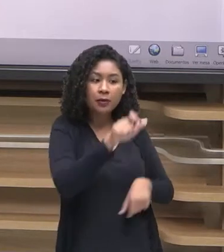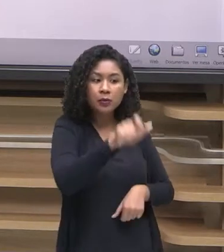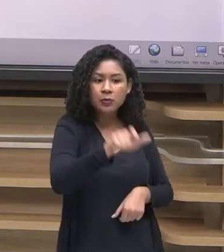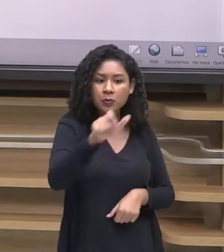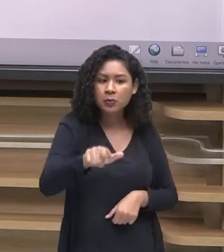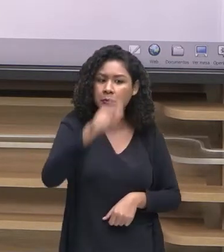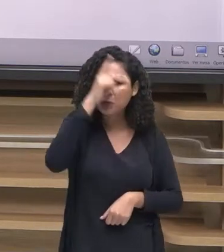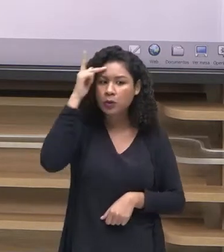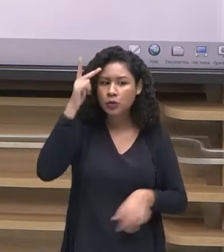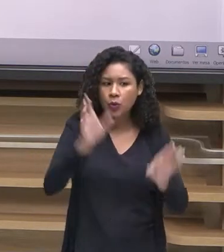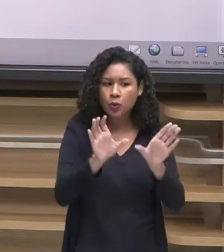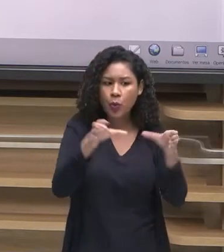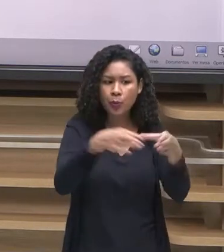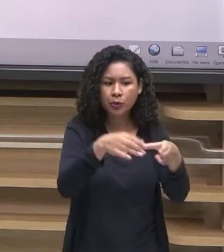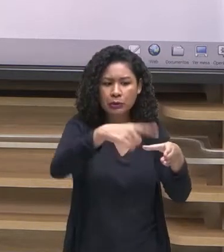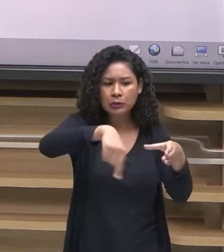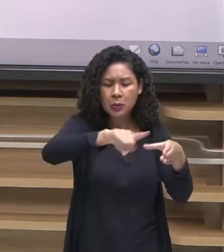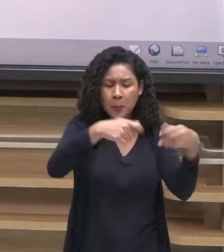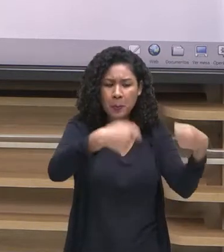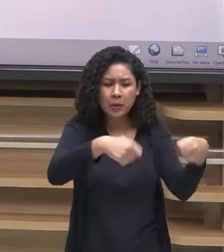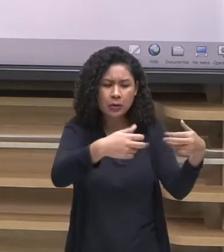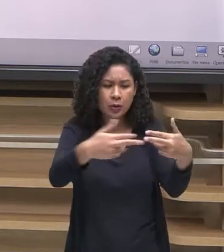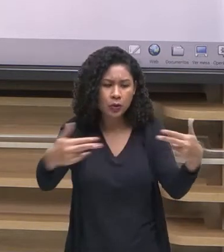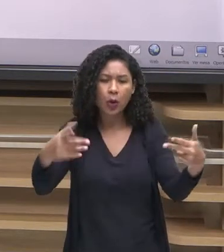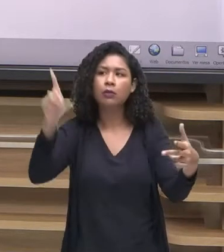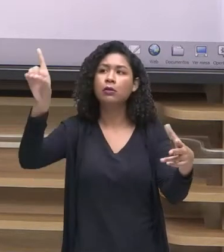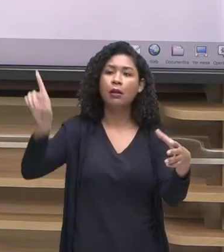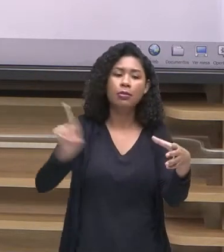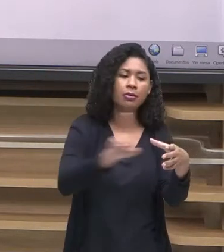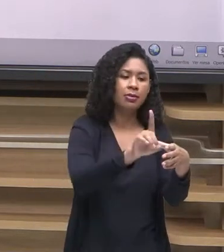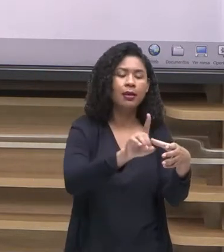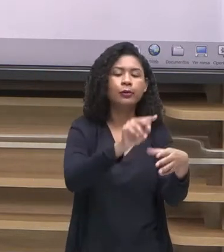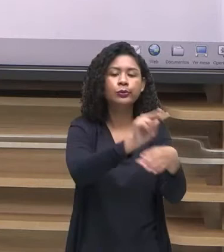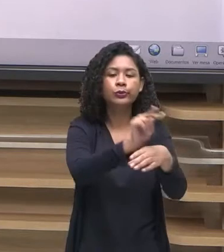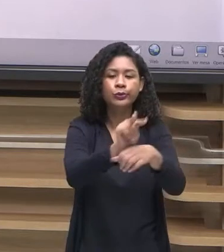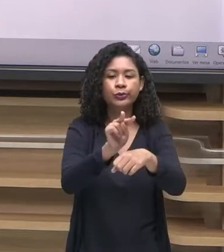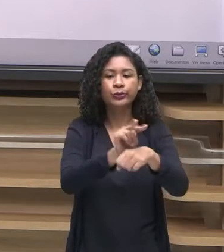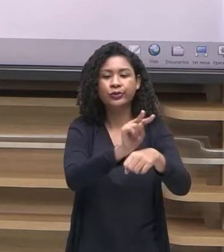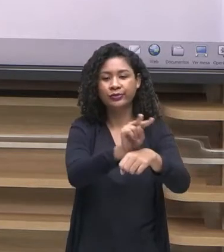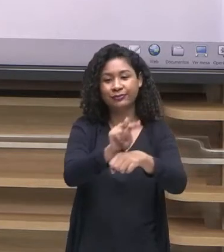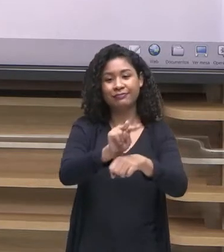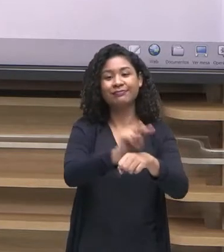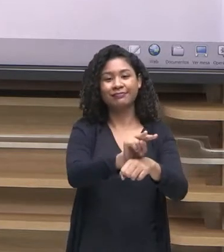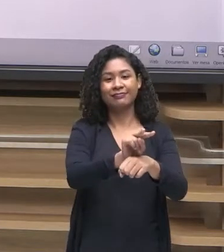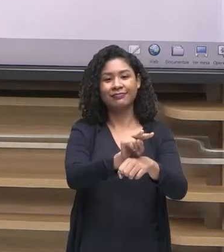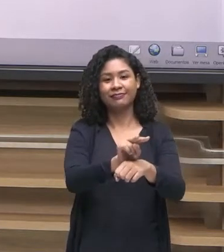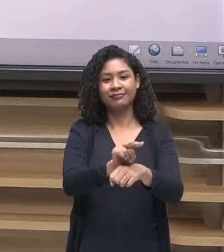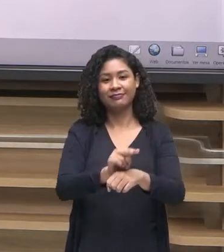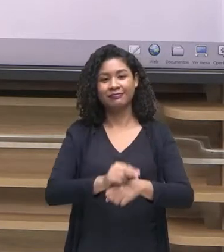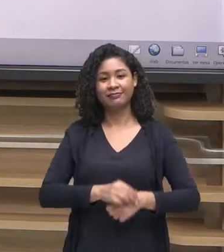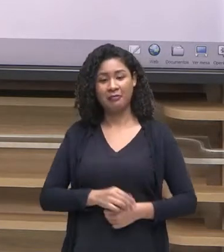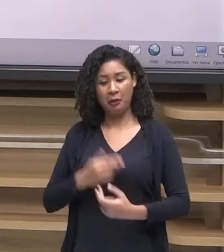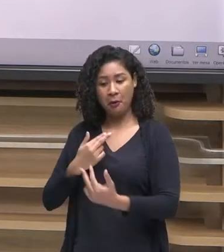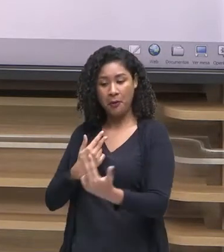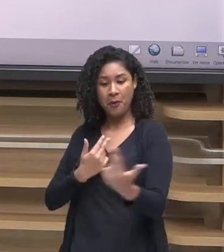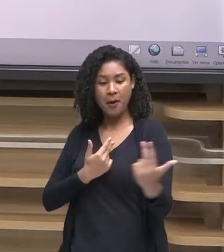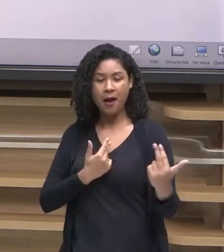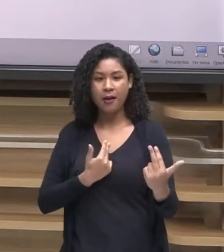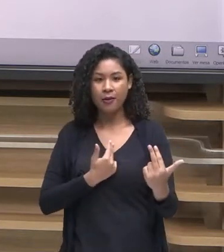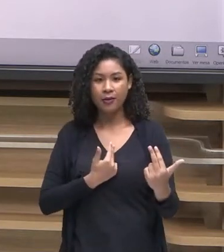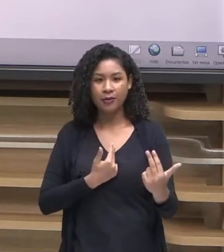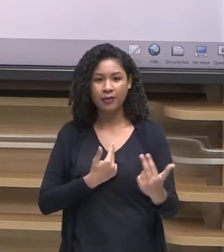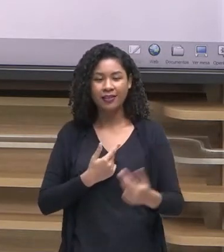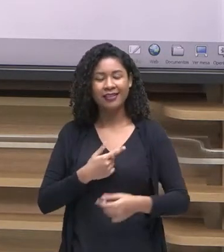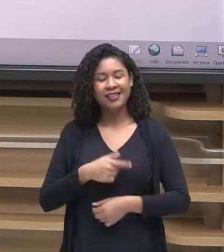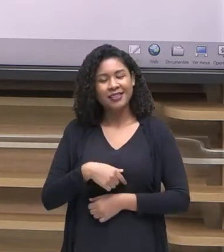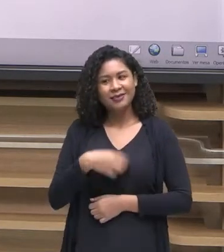minha comunidade, né? Nas necessidades da minha comunidade. Eu achei tão bonito, ou seja, ela poderia muito bem